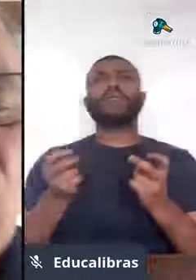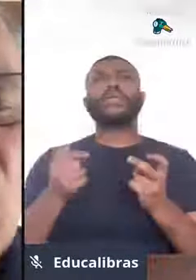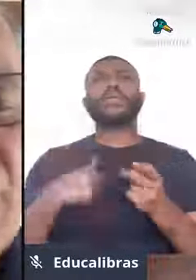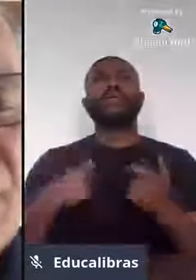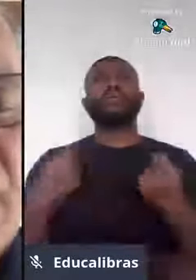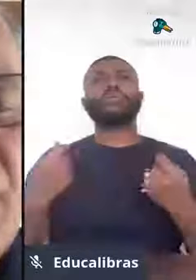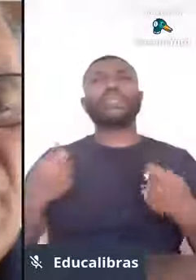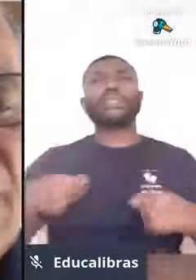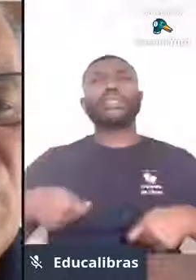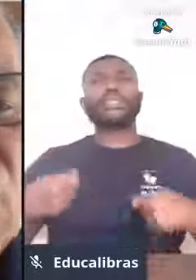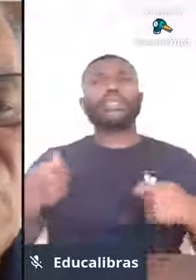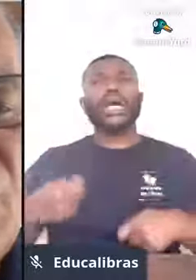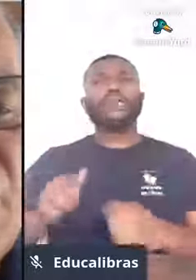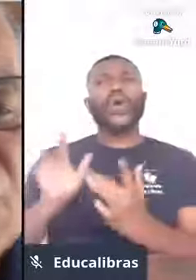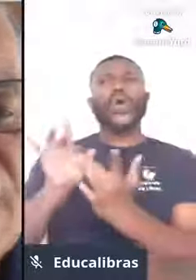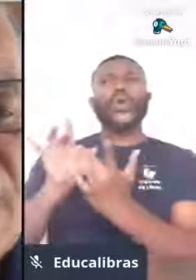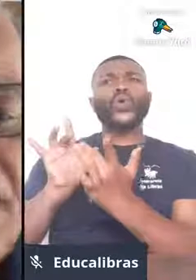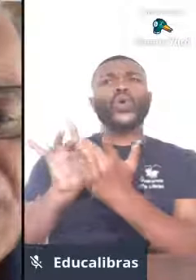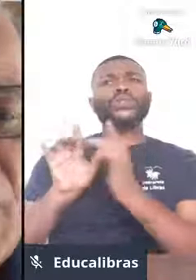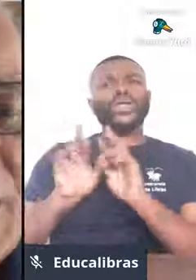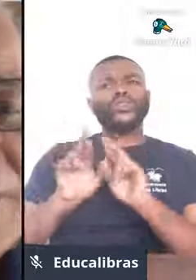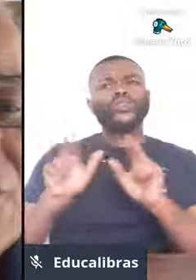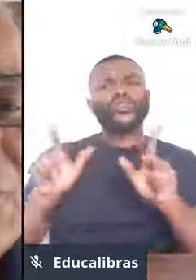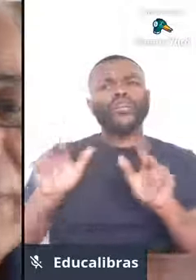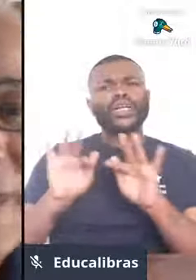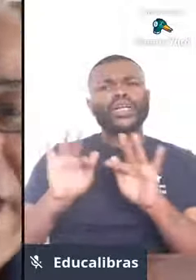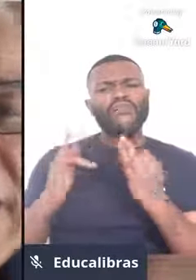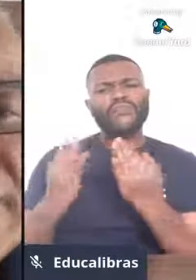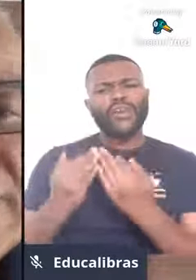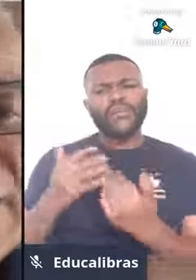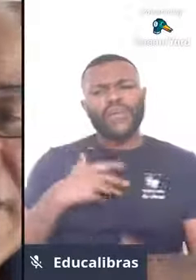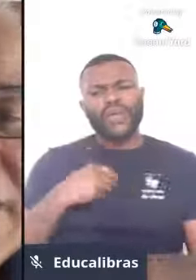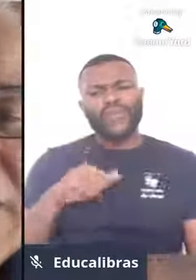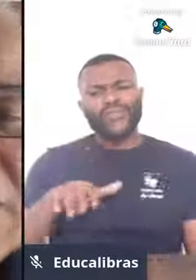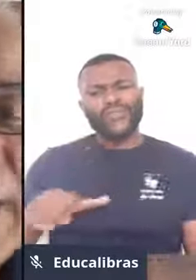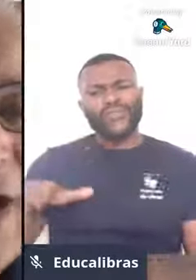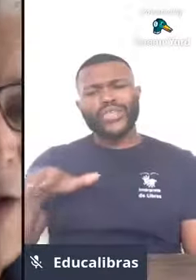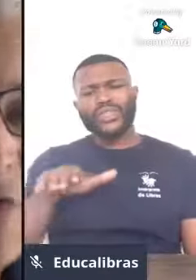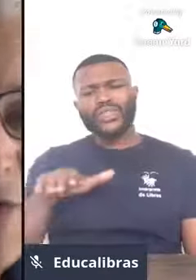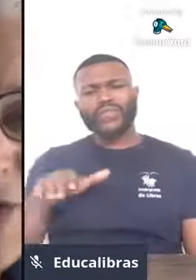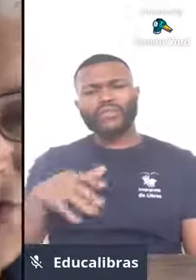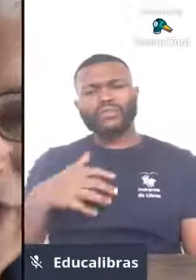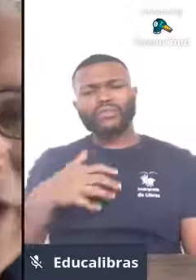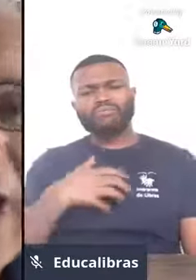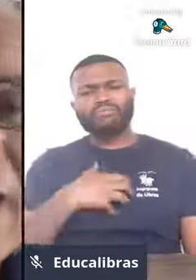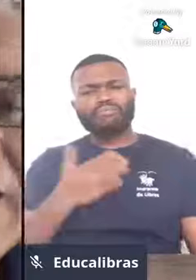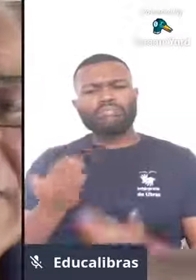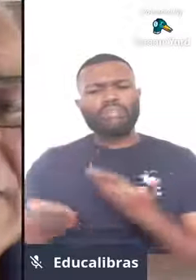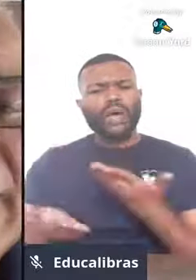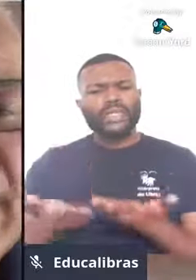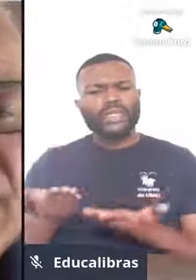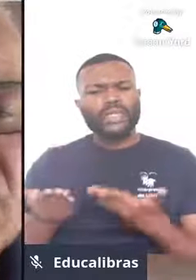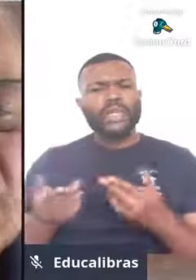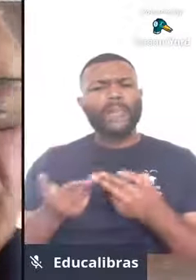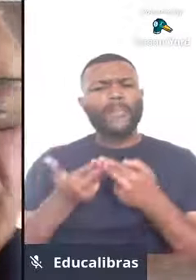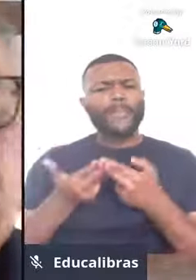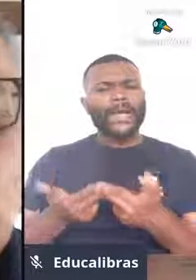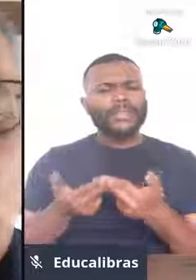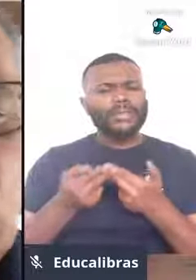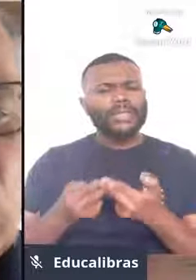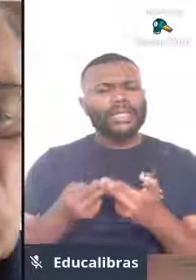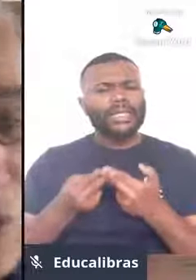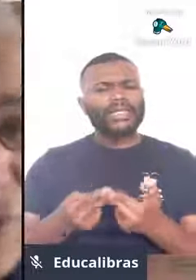relação com a minha família, com meus filhos, uma relação de paciência, esperar a notícia chegar, não ser